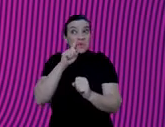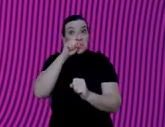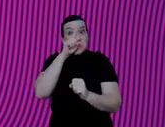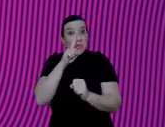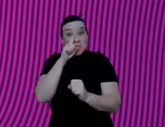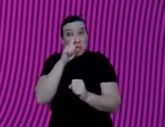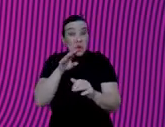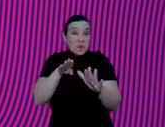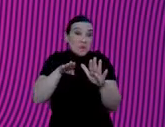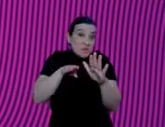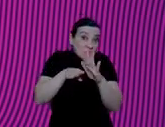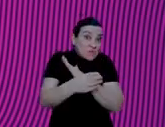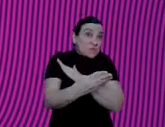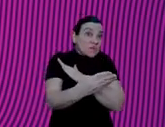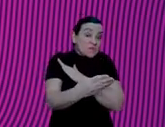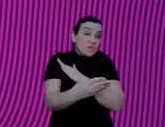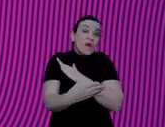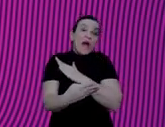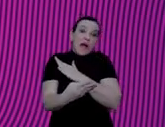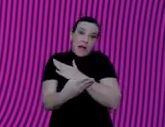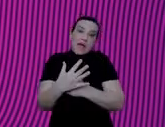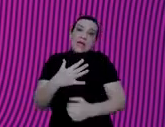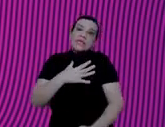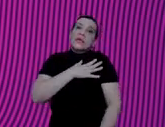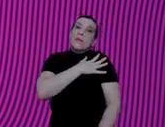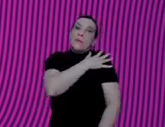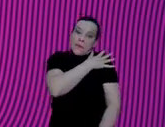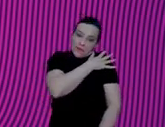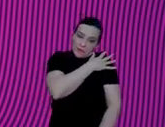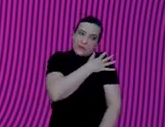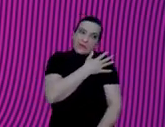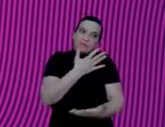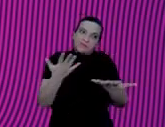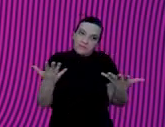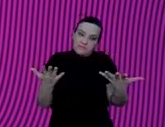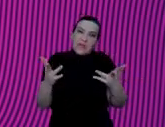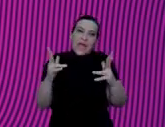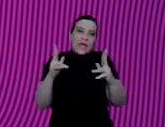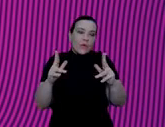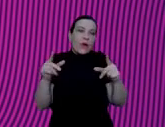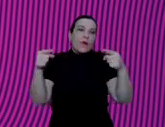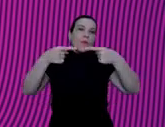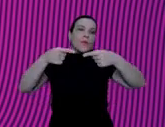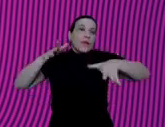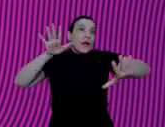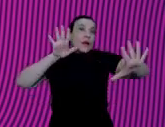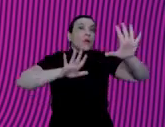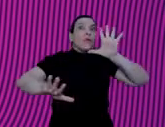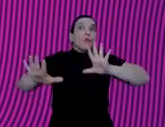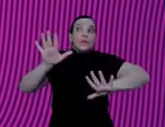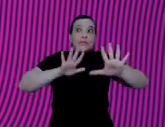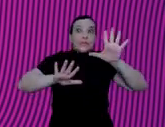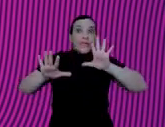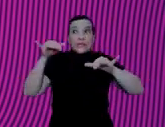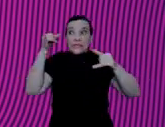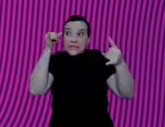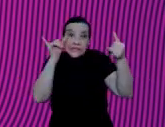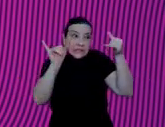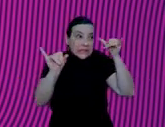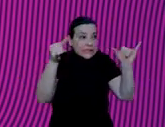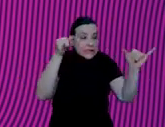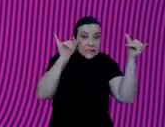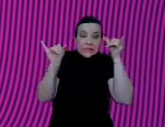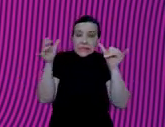bom, esse preconceito, no caso, é uma cautela, talvez seja uma cautela desejável, né, que tem um bom efeito de saúde coletiva, né,